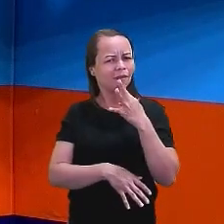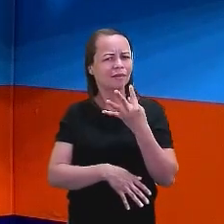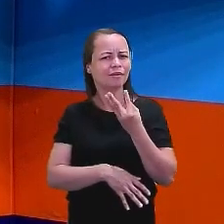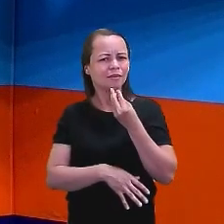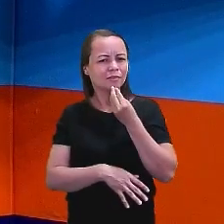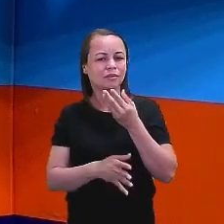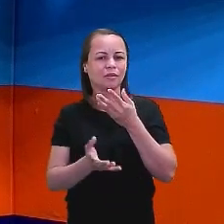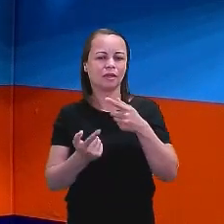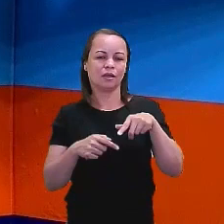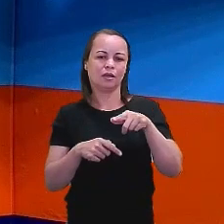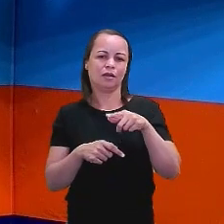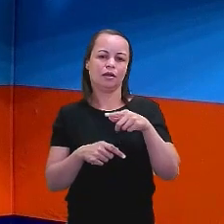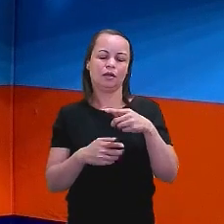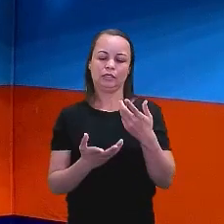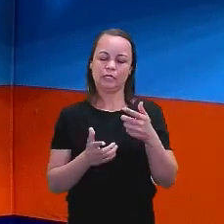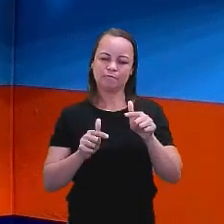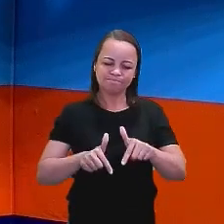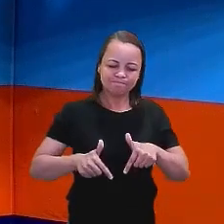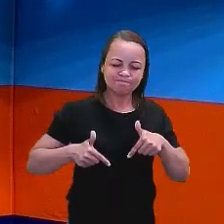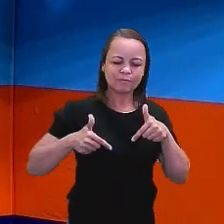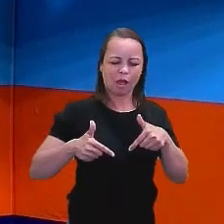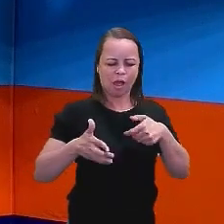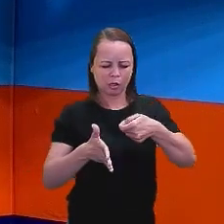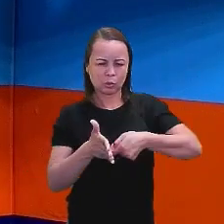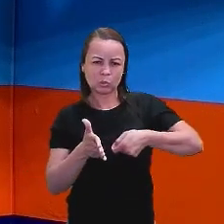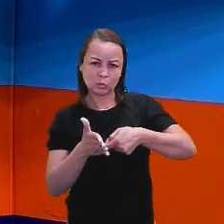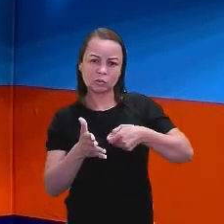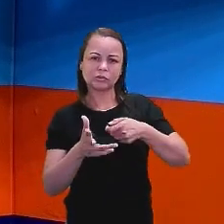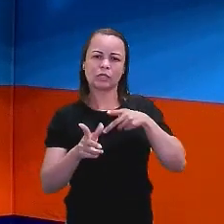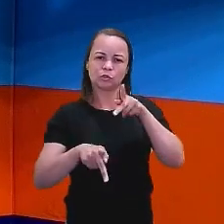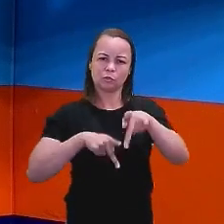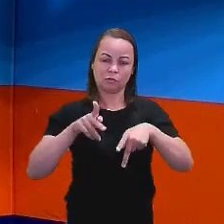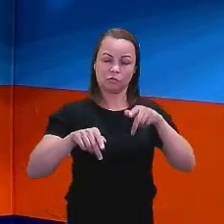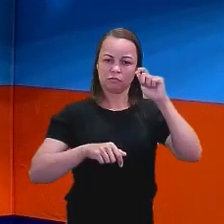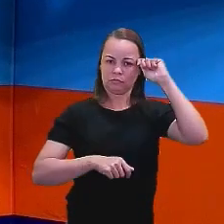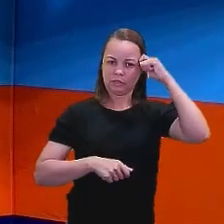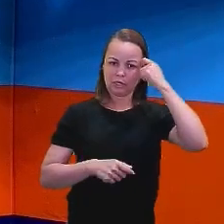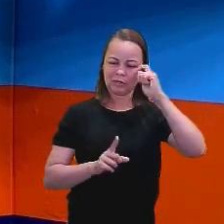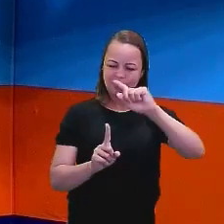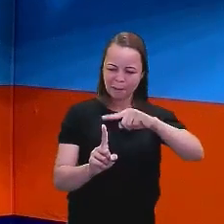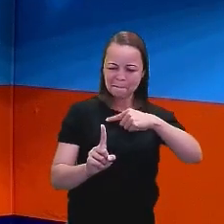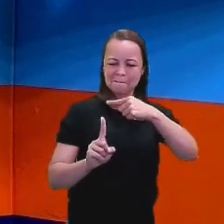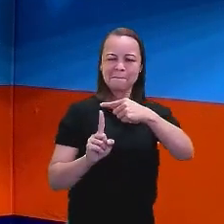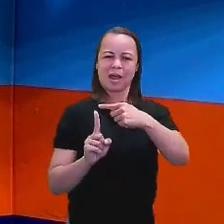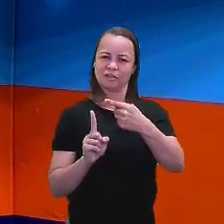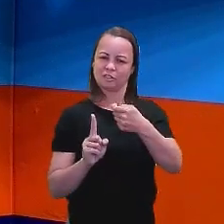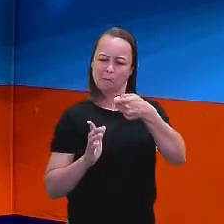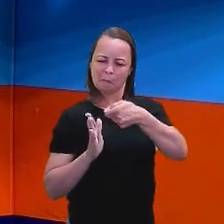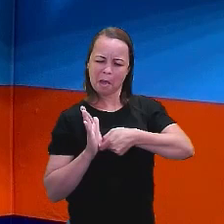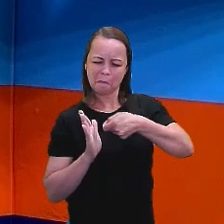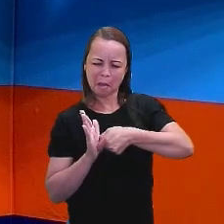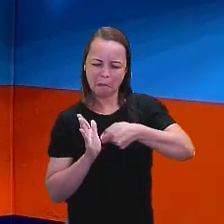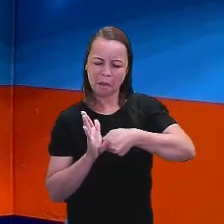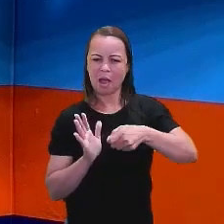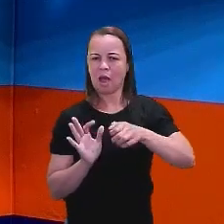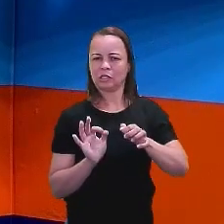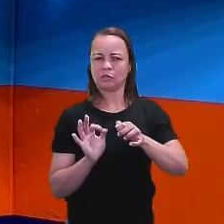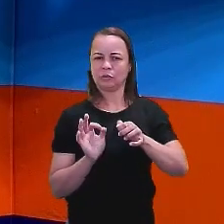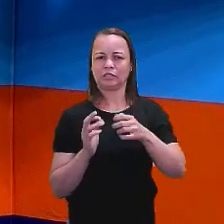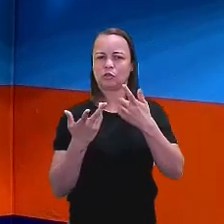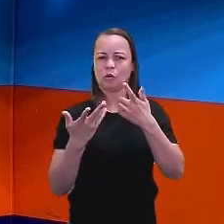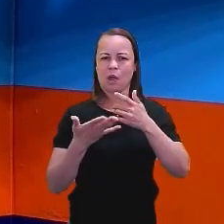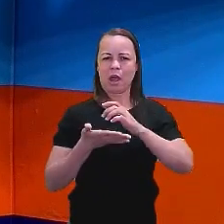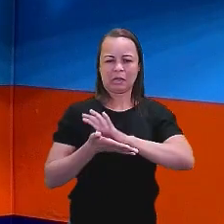que a luta do povo negro, ela é muito mais do que só combater a agressão que